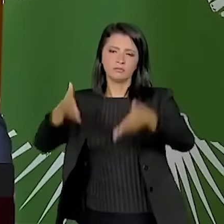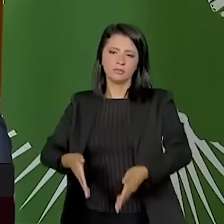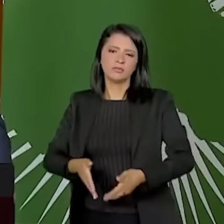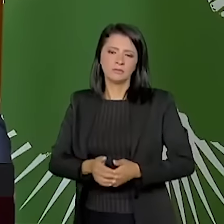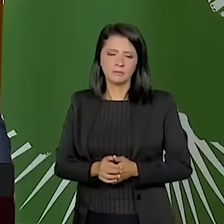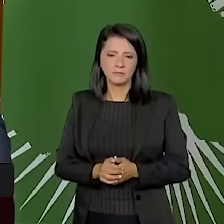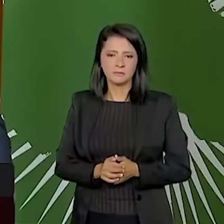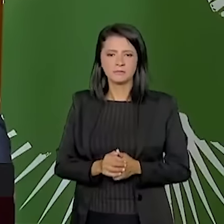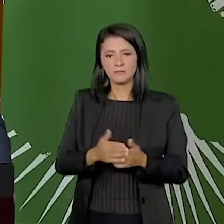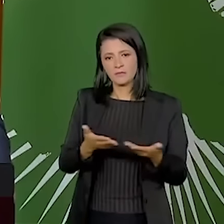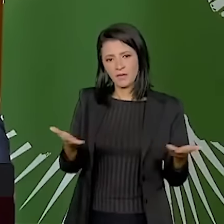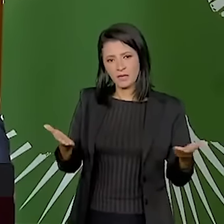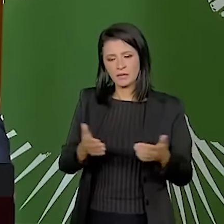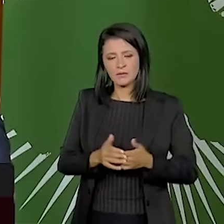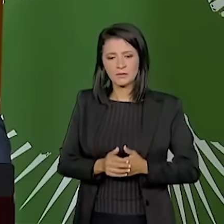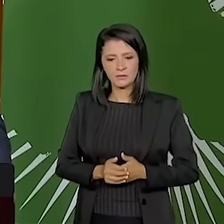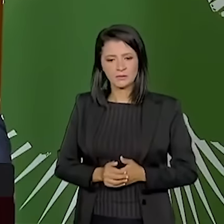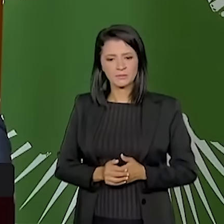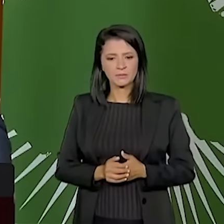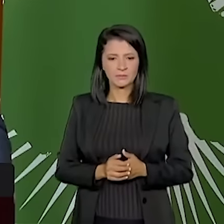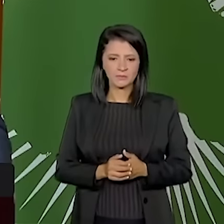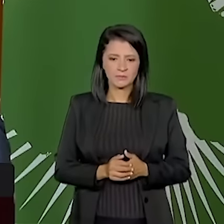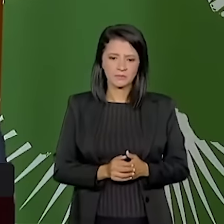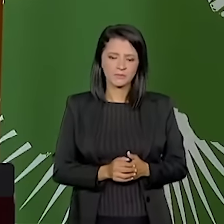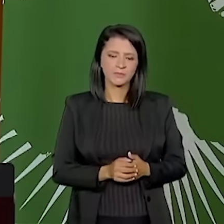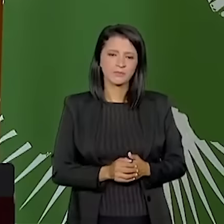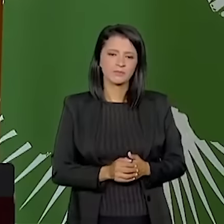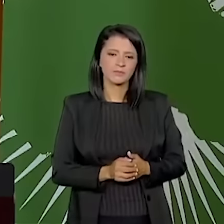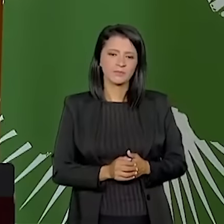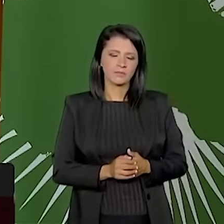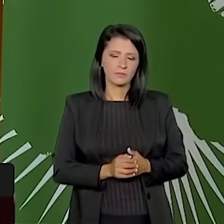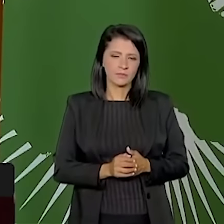isso. Américo, por favor.